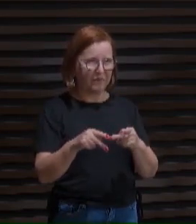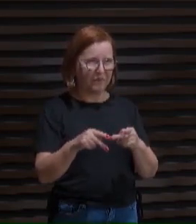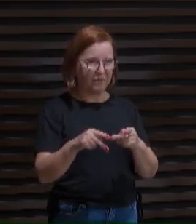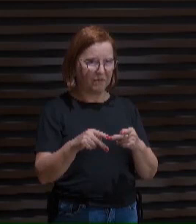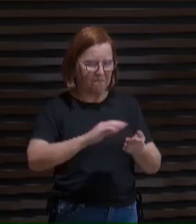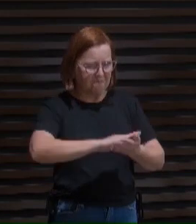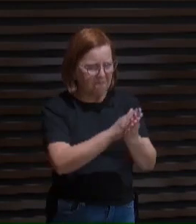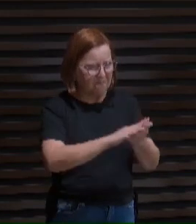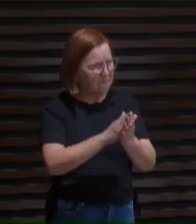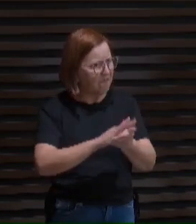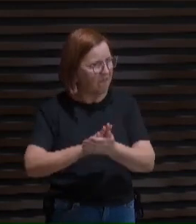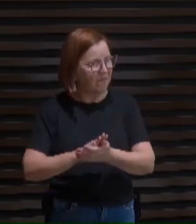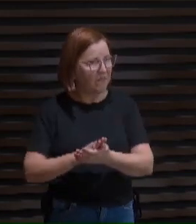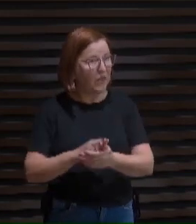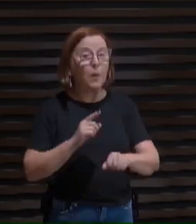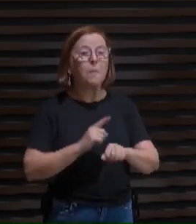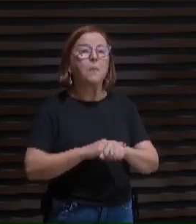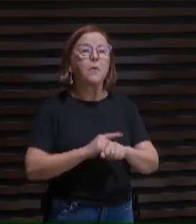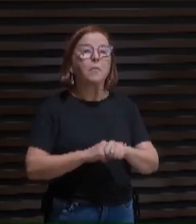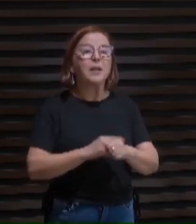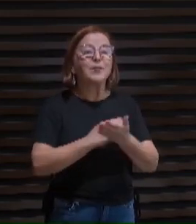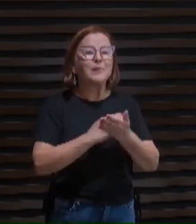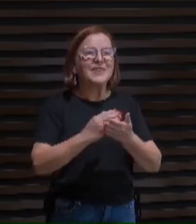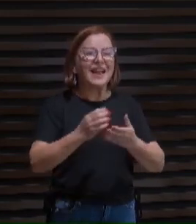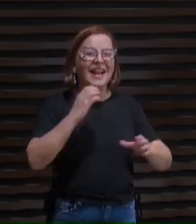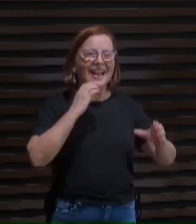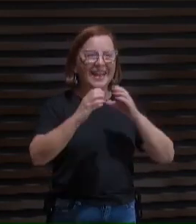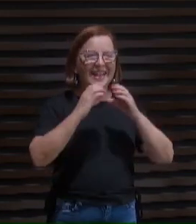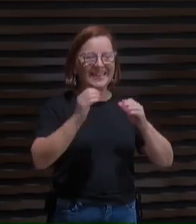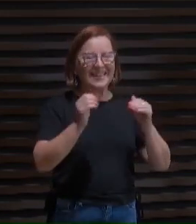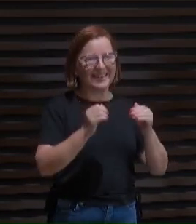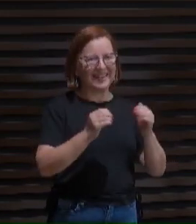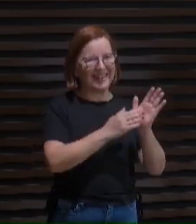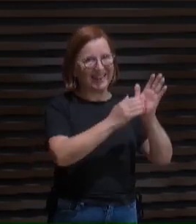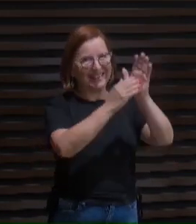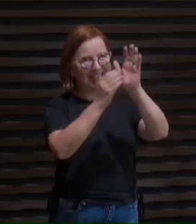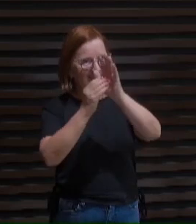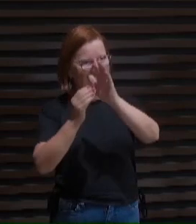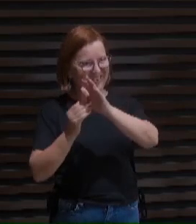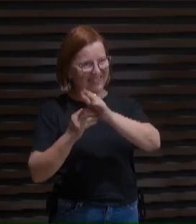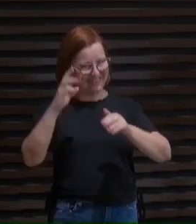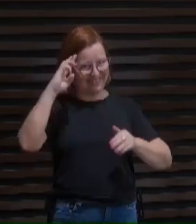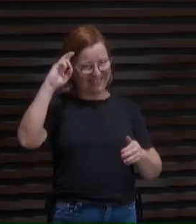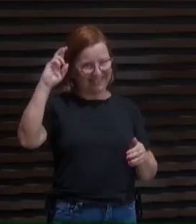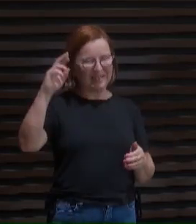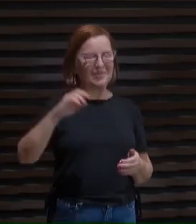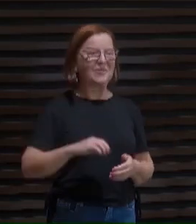desbaratados. Quando eles começaram a cantar e dar louvores.